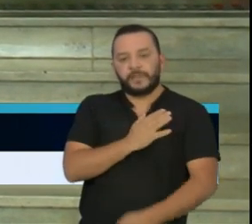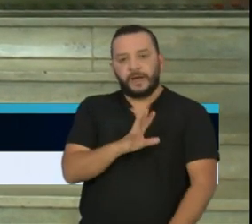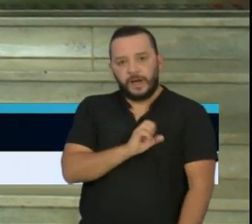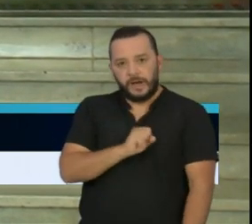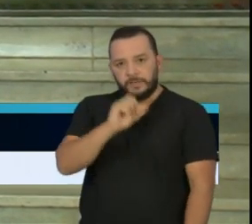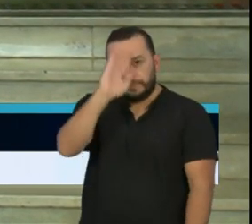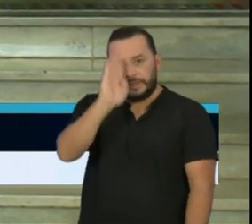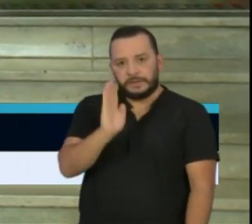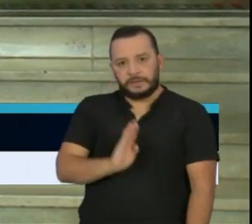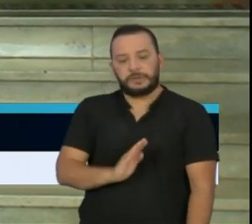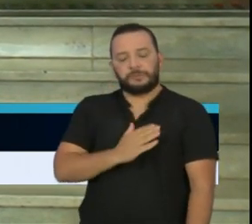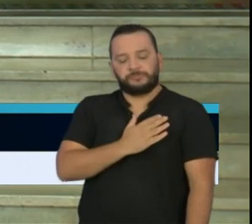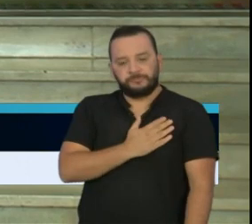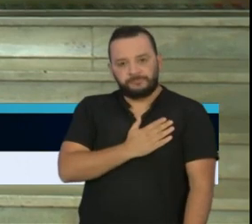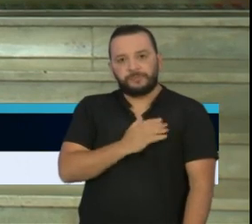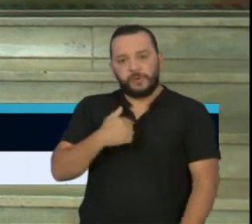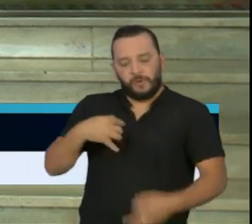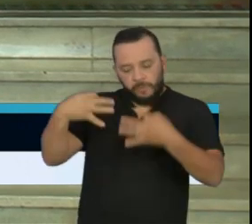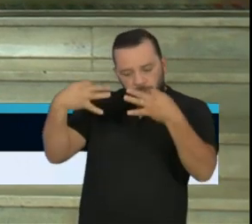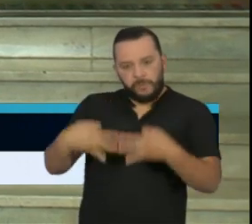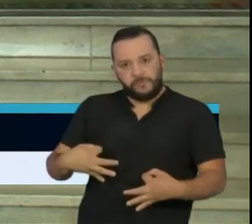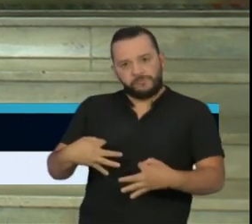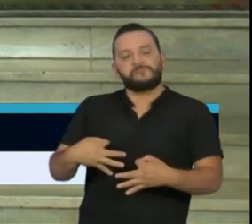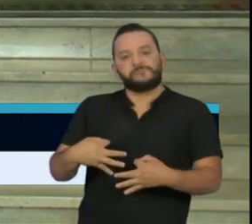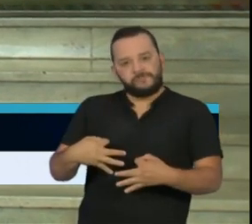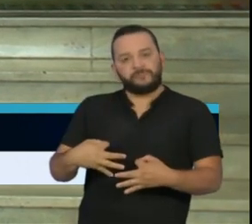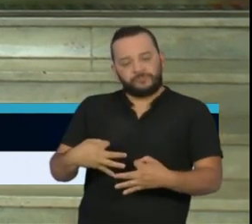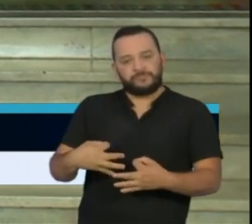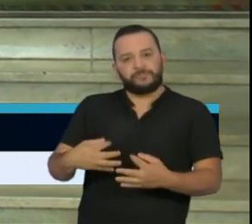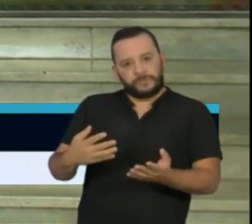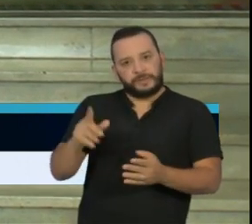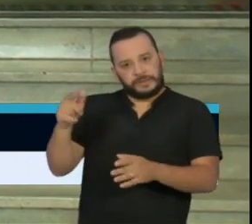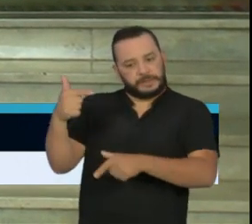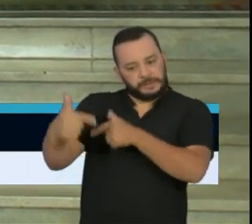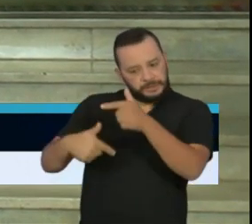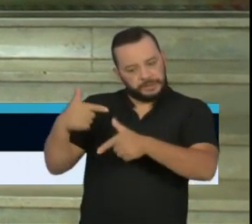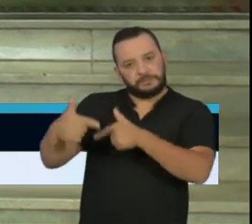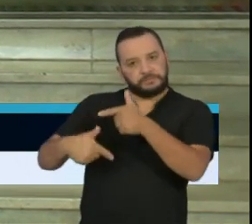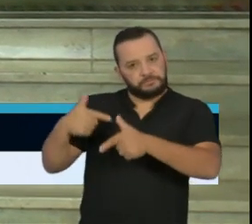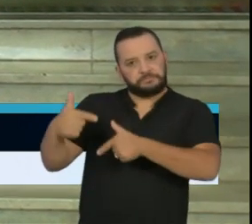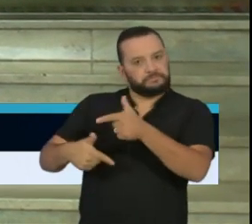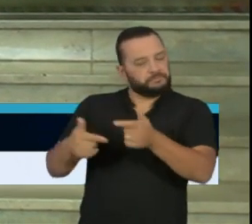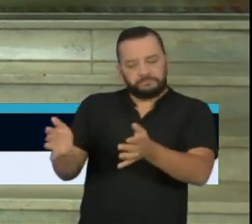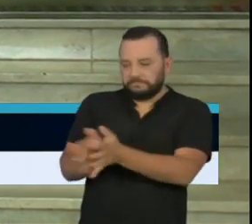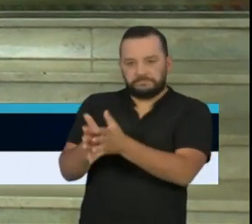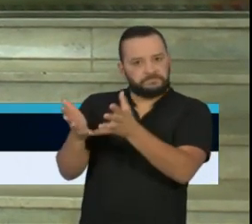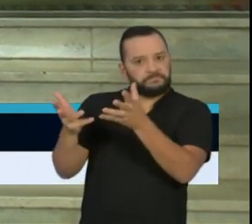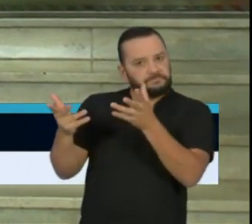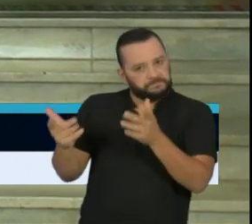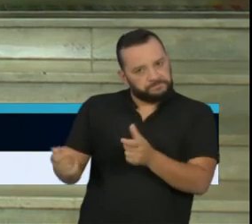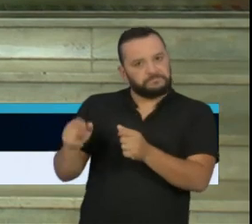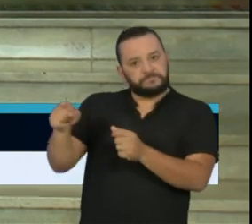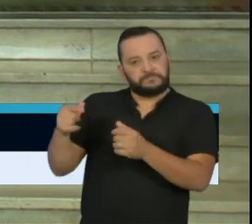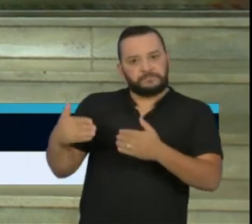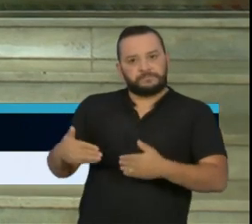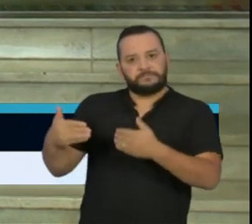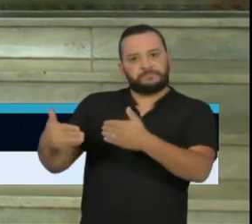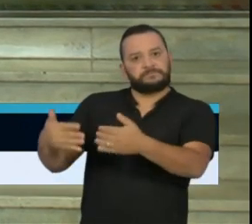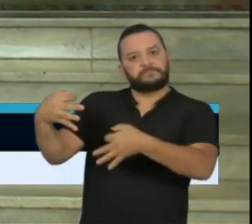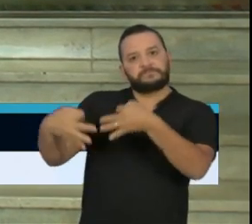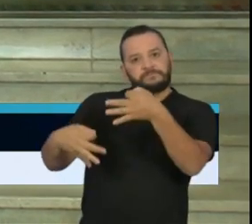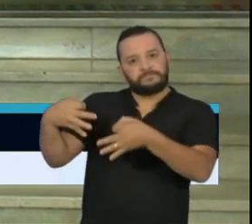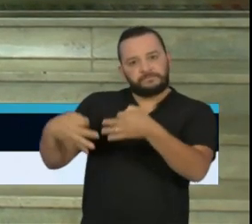grandeza e com honestidade. Cumpriu o seu papel brilhantemente à frente do Ministério da